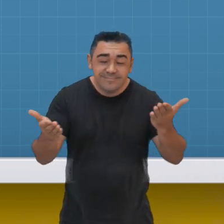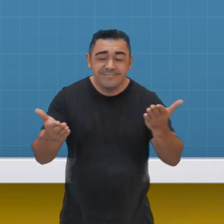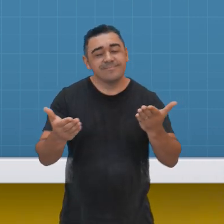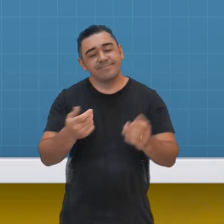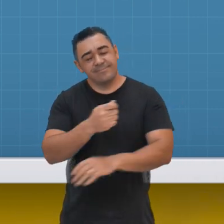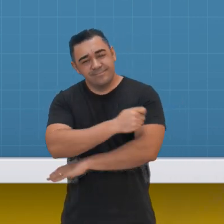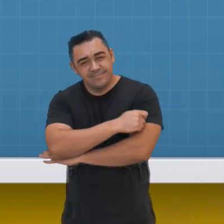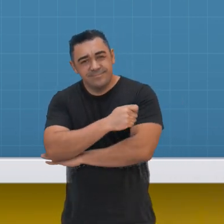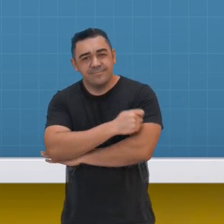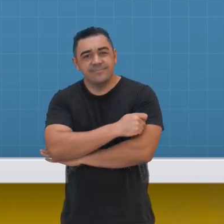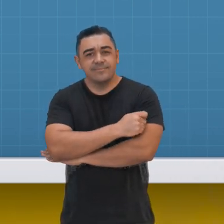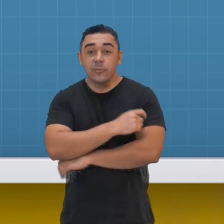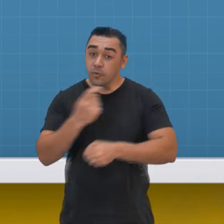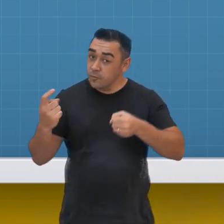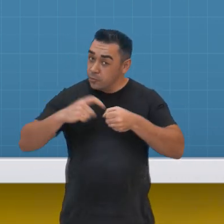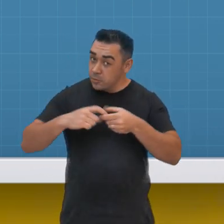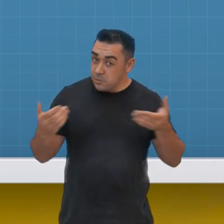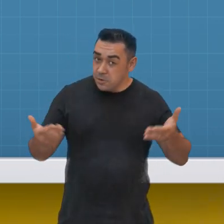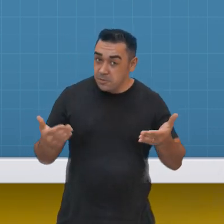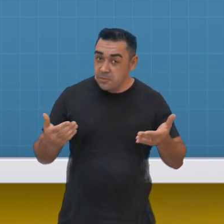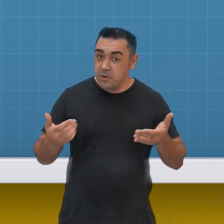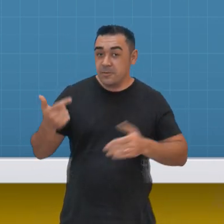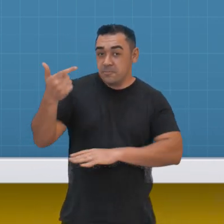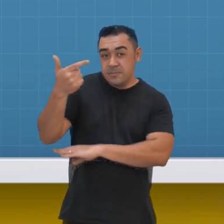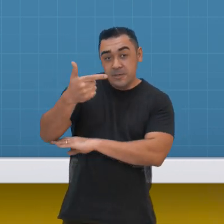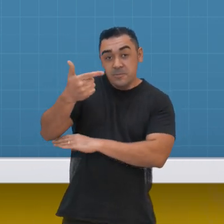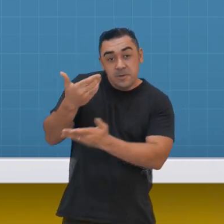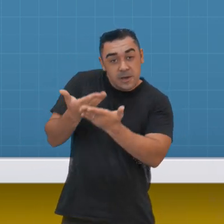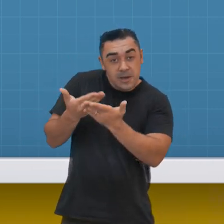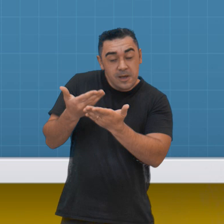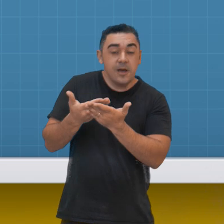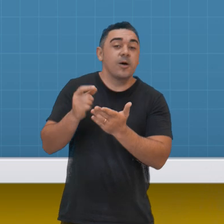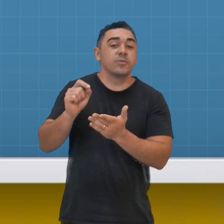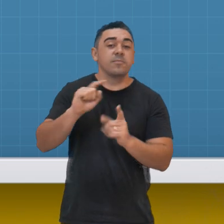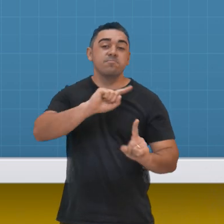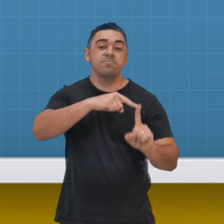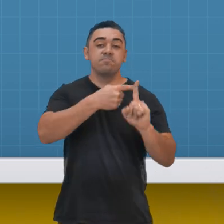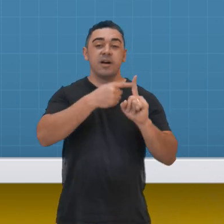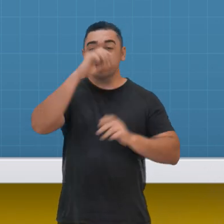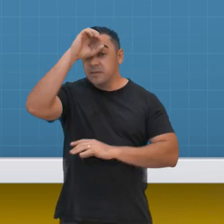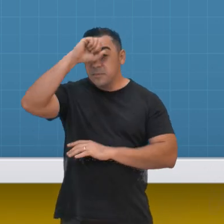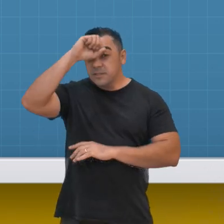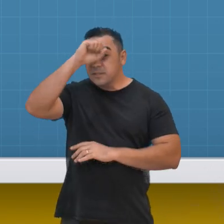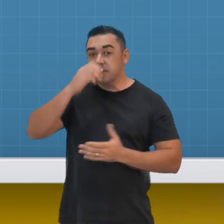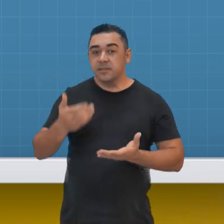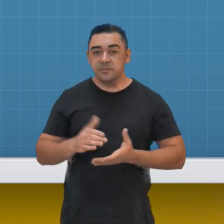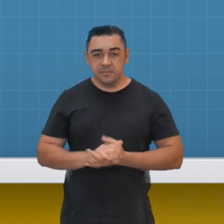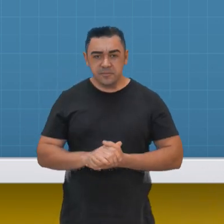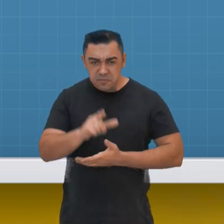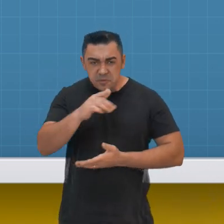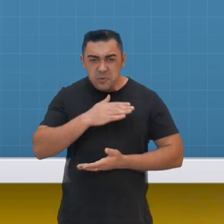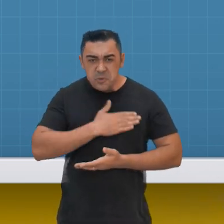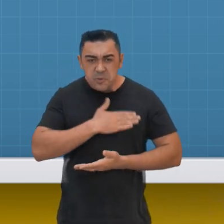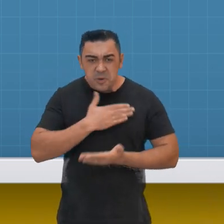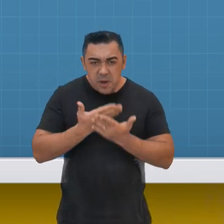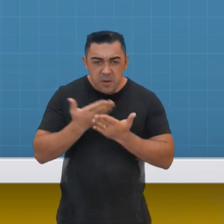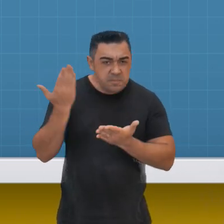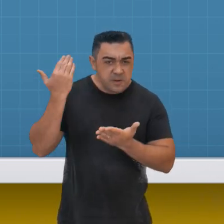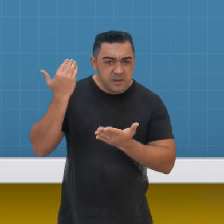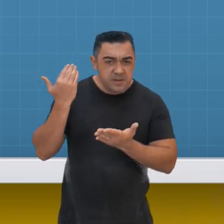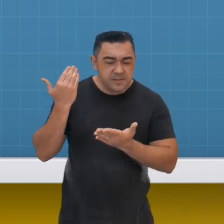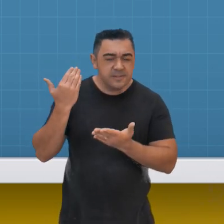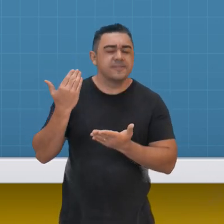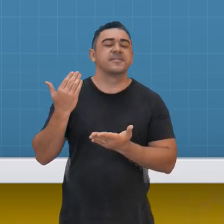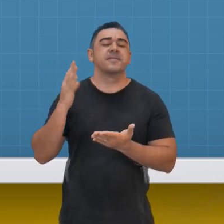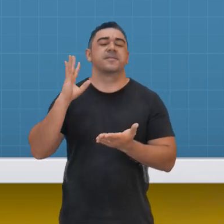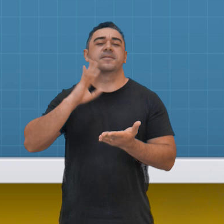Olá, queridos alunos! Estamos de volta para a nossa segunda aula do Mais Aprendizagem. Gostaram da aula